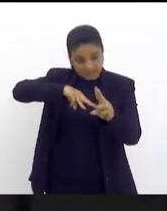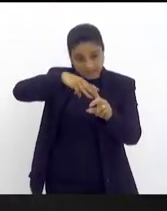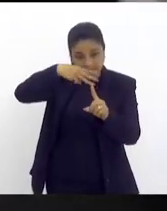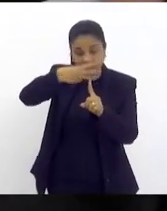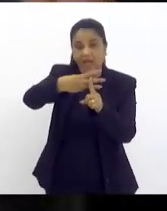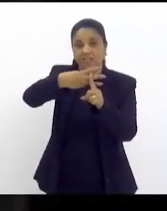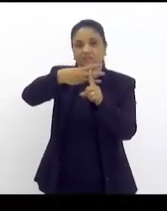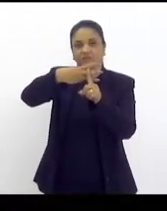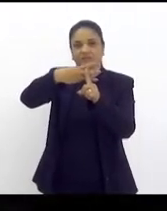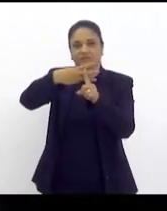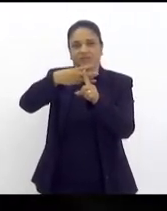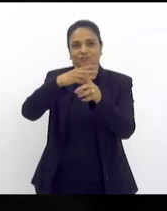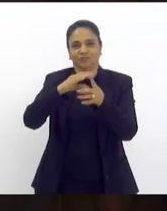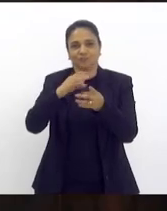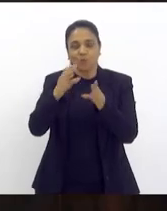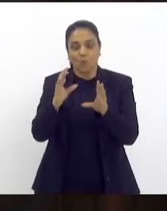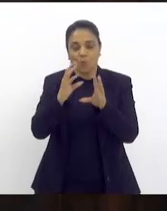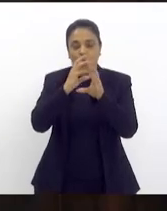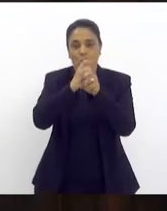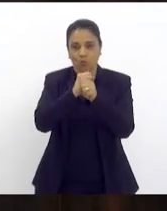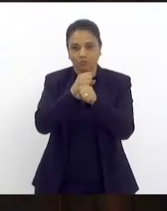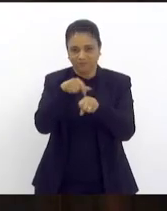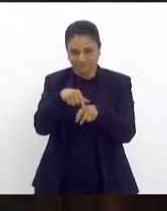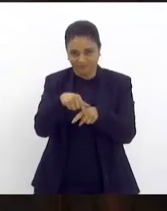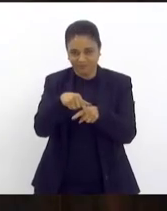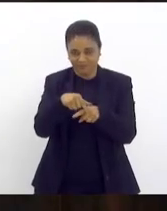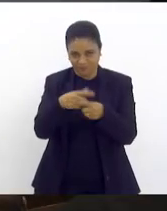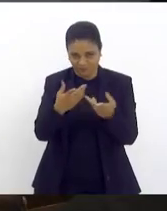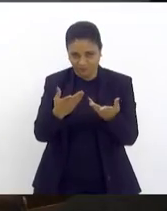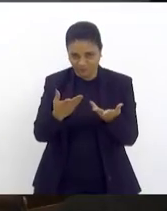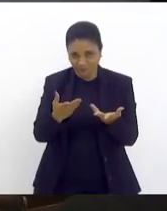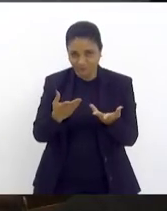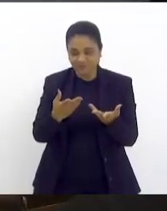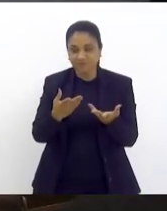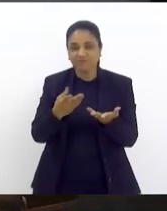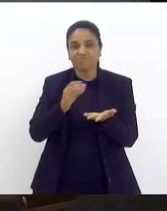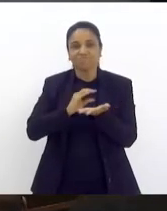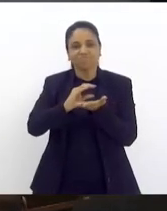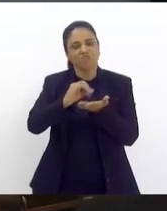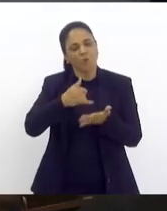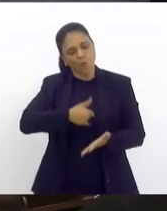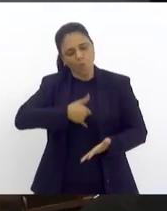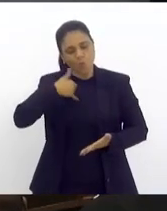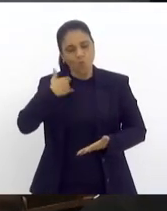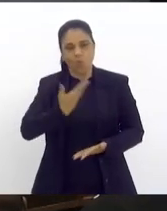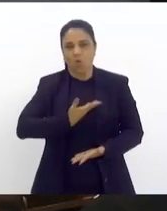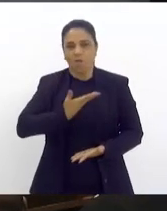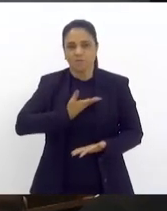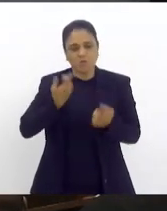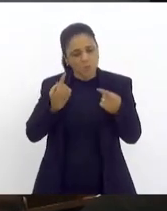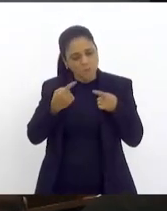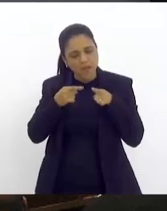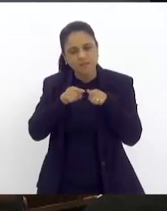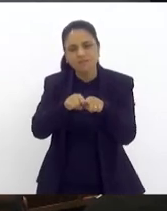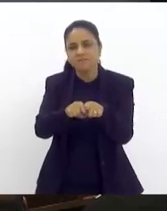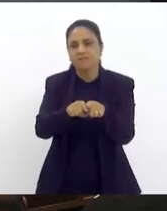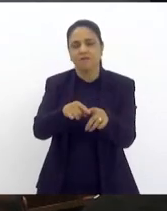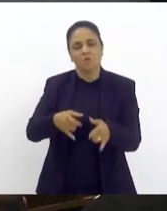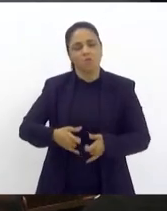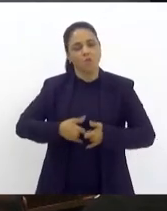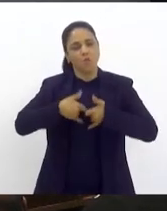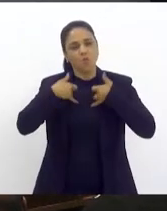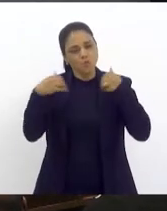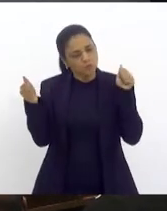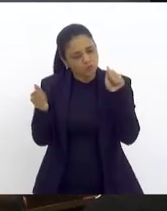1 ano e meio. Então, Rubão, eu tenho muito, muito orgulho de ser teu amigo, irmão. Tenho muito orgulho de ser seu parceiro, tenho muito orgulho de ser prefeito